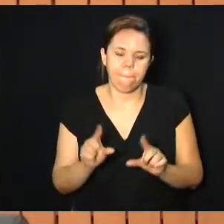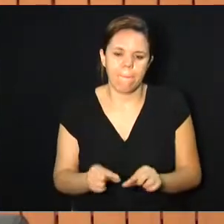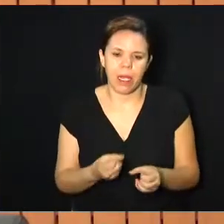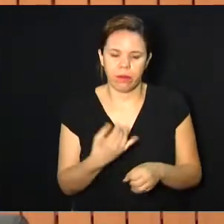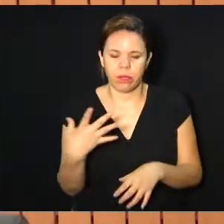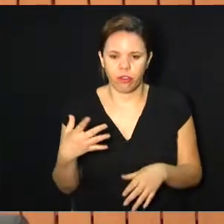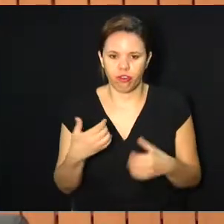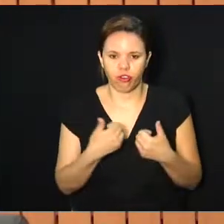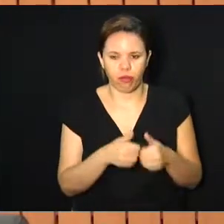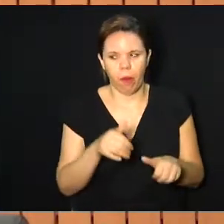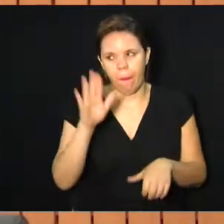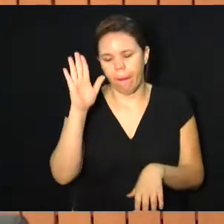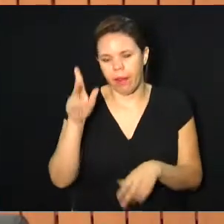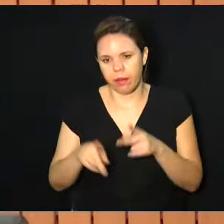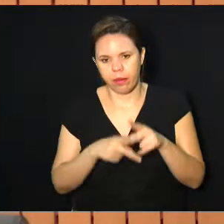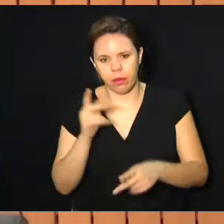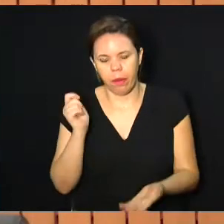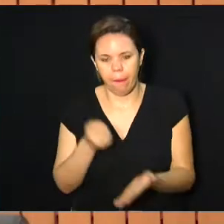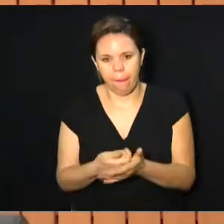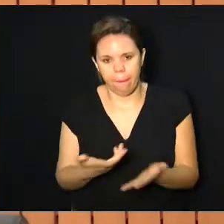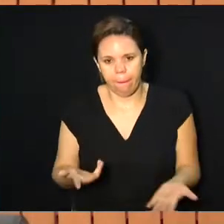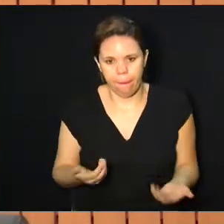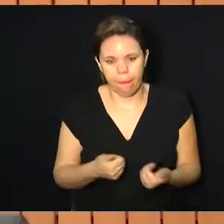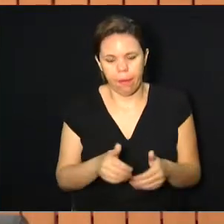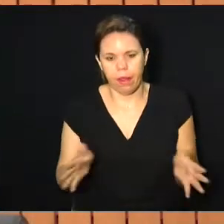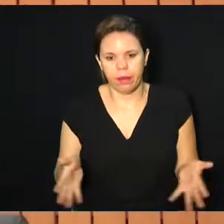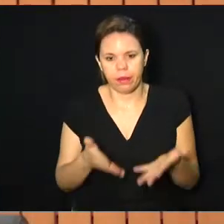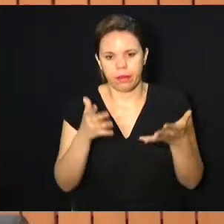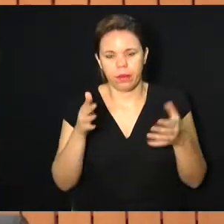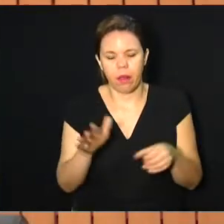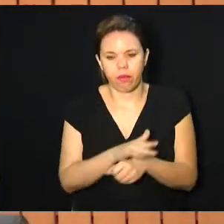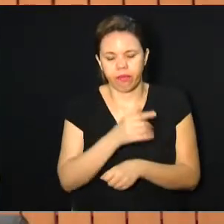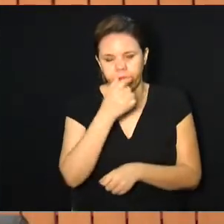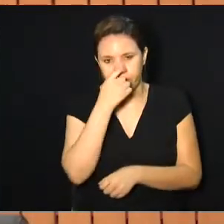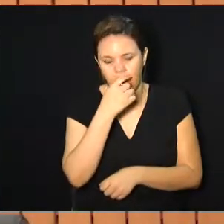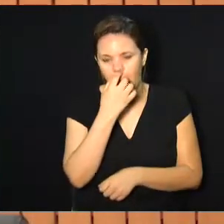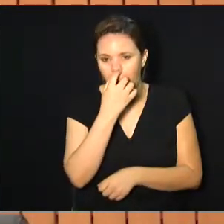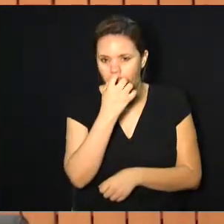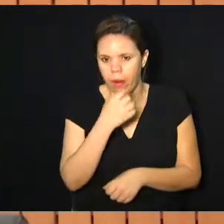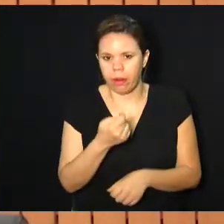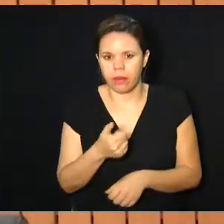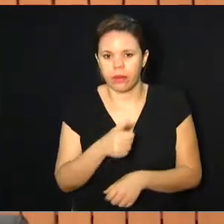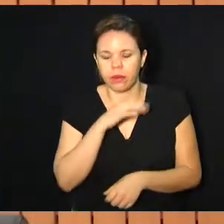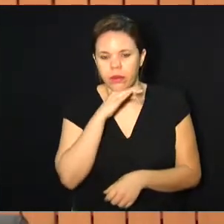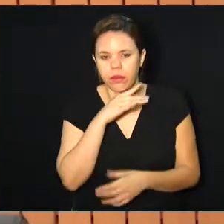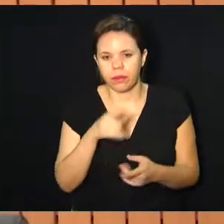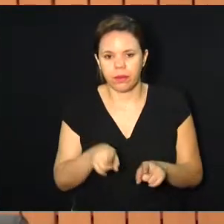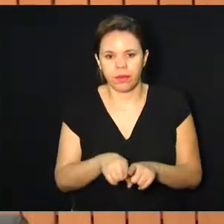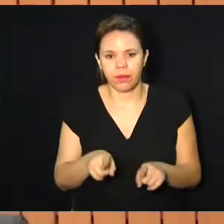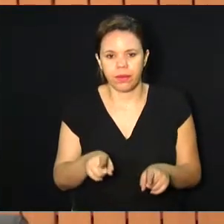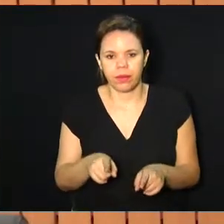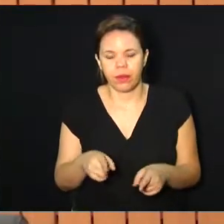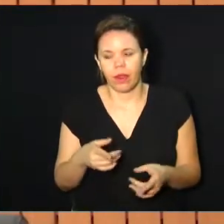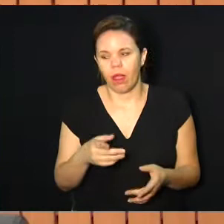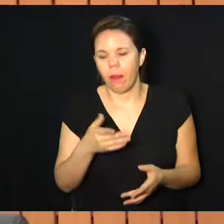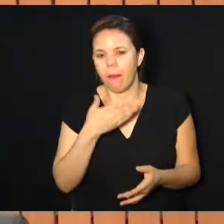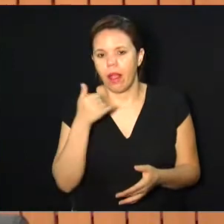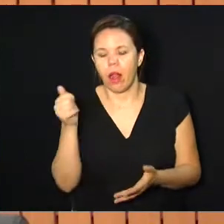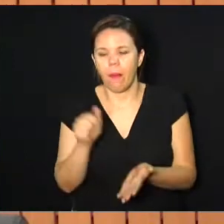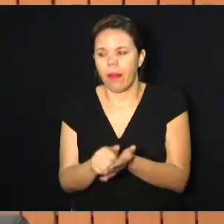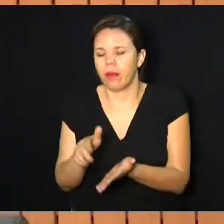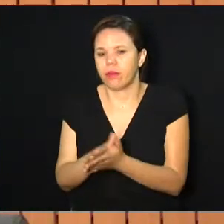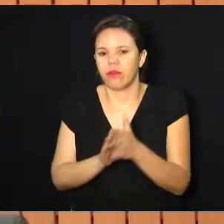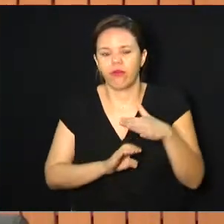passageiro. Então, a forma de pagamento por passageiro estimula a lotação e é quase que incorrigível, porque vale a pena ele pagar multa, até você pode pôr multa,